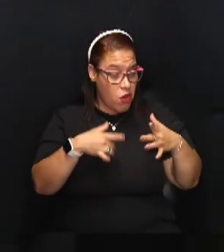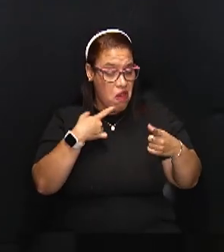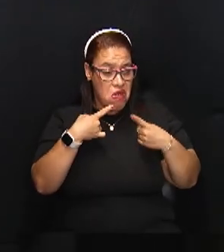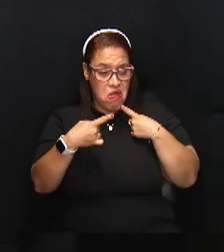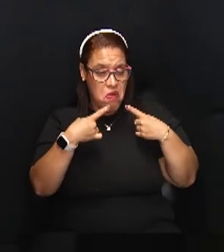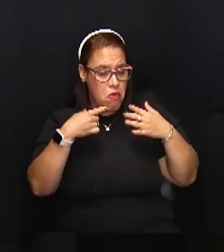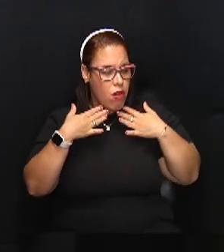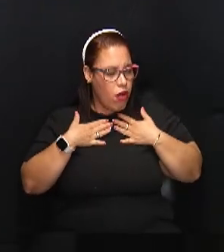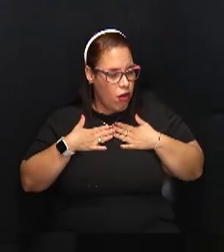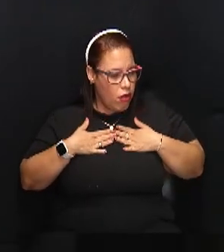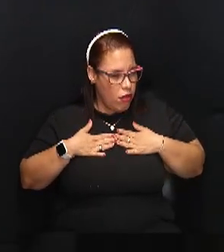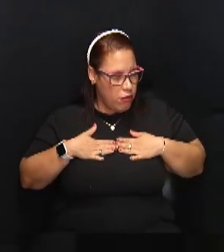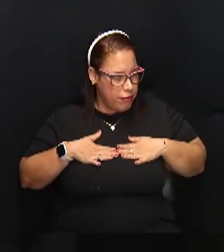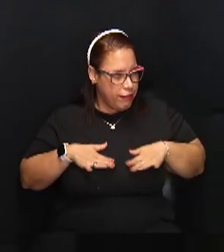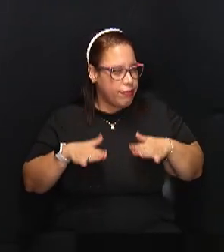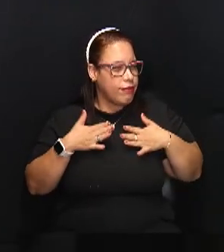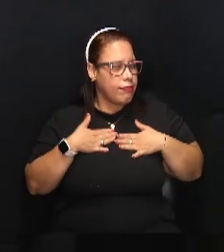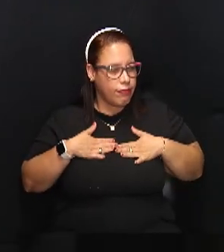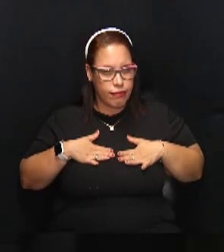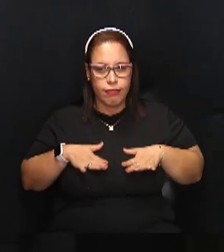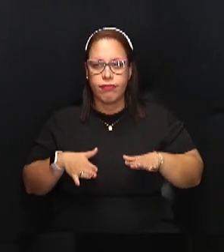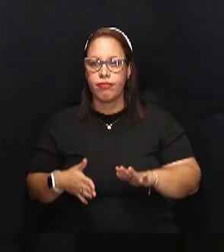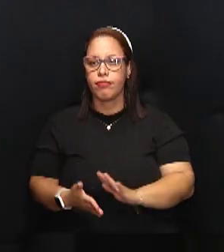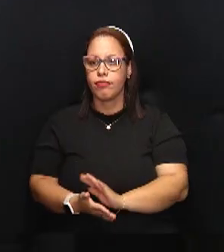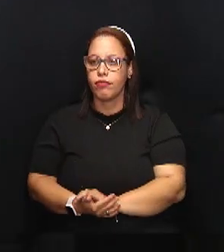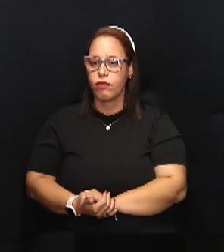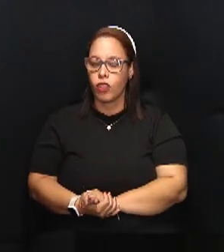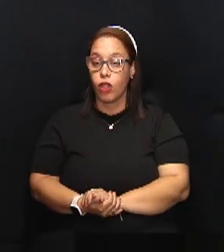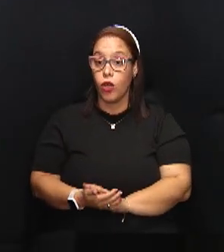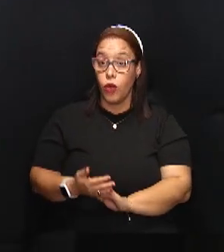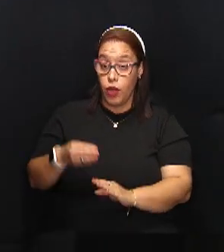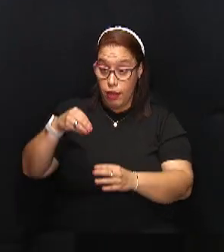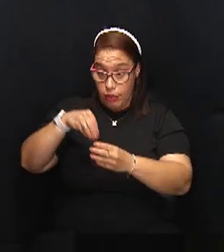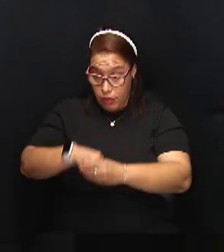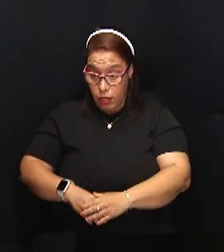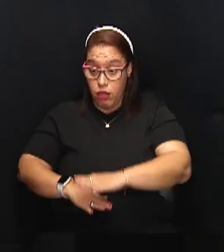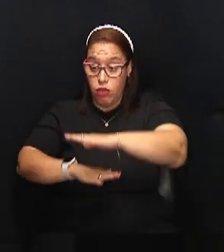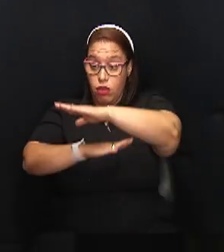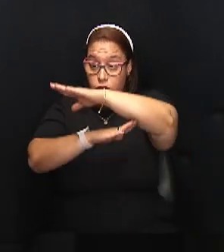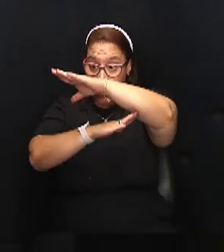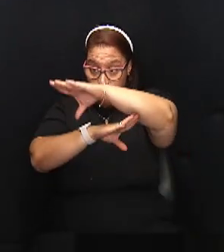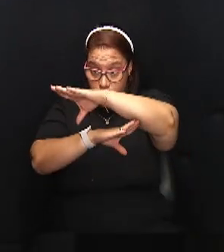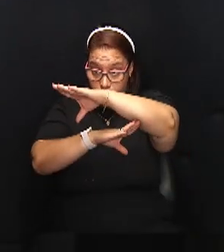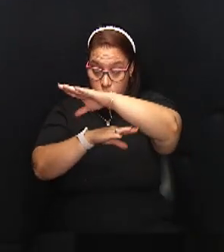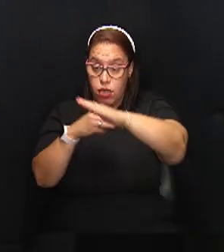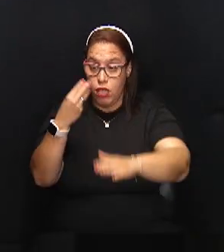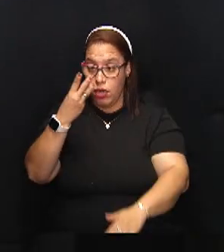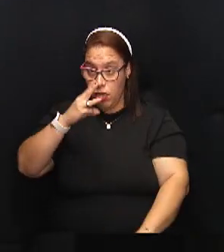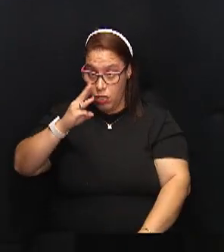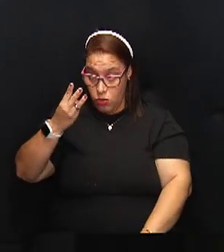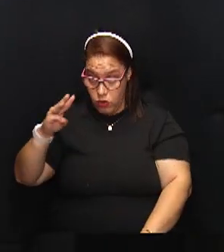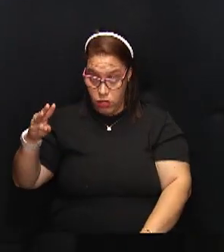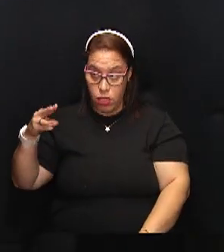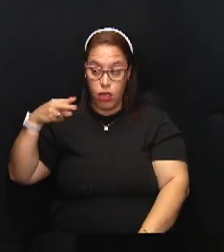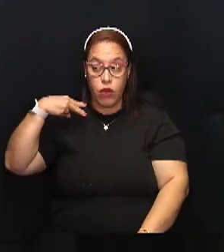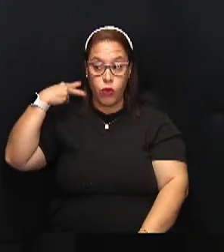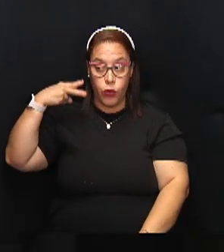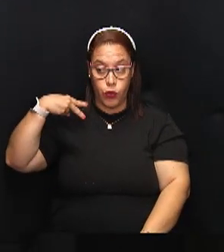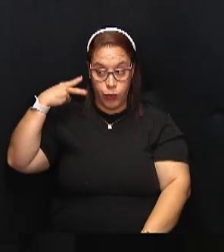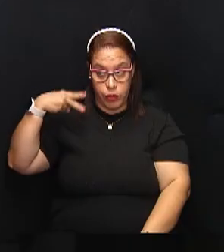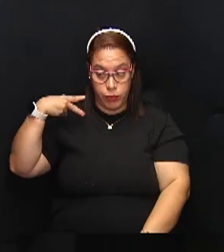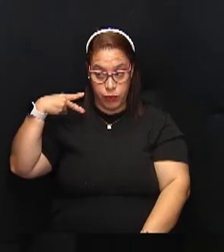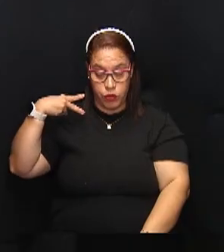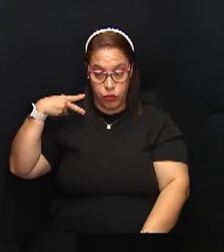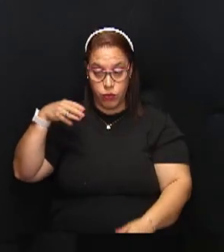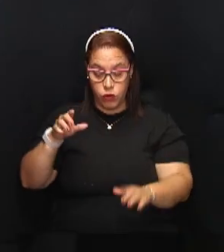bem calmo, digamos assim. Eu acho que assim, dentro da Câmara Municipal, os 33 vereadores, né, no qual nesse